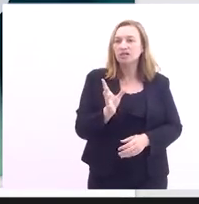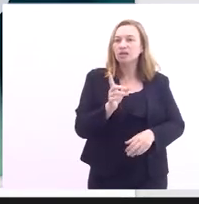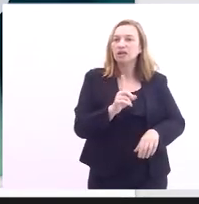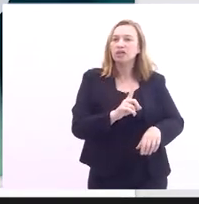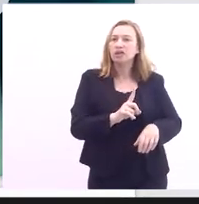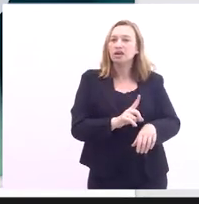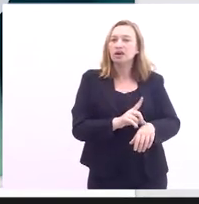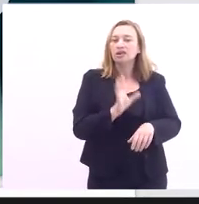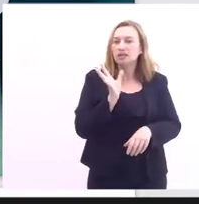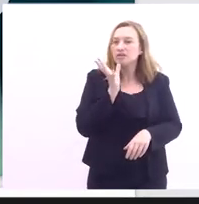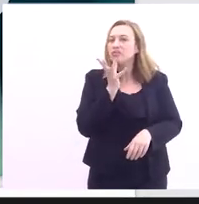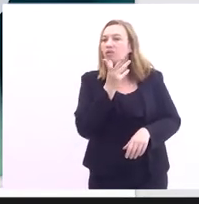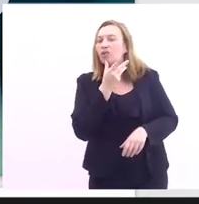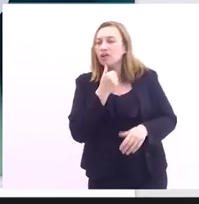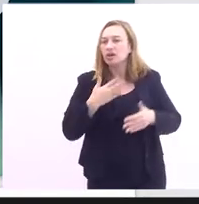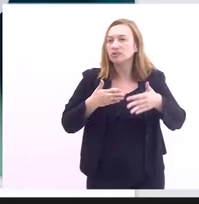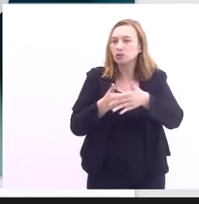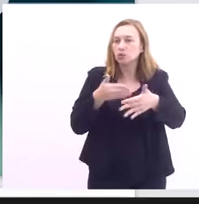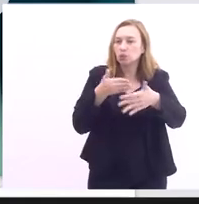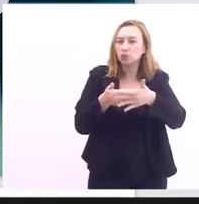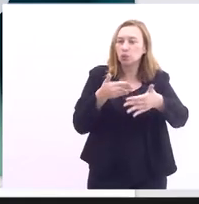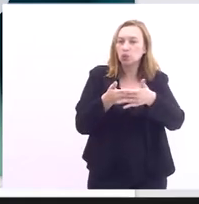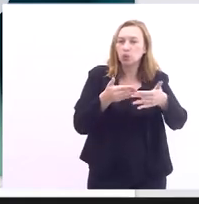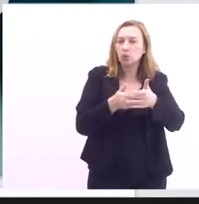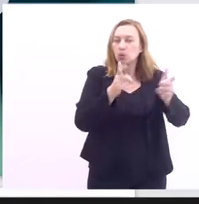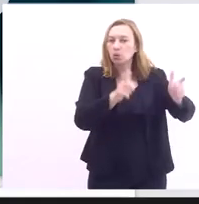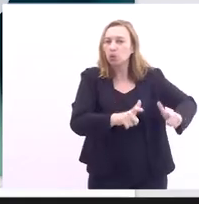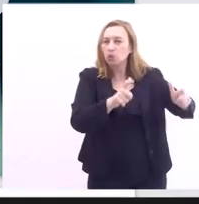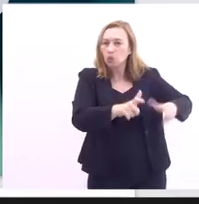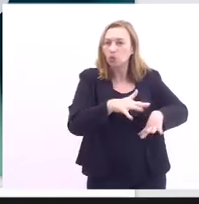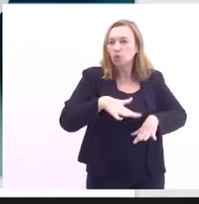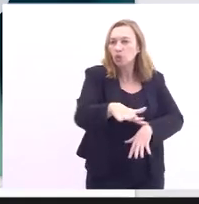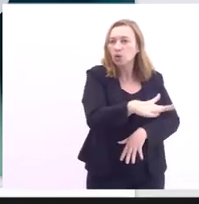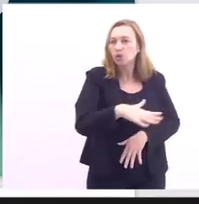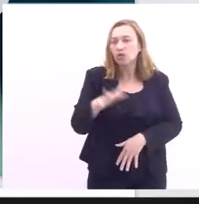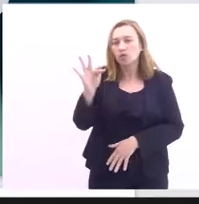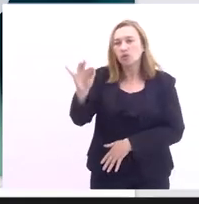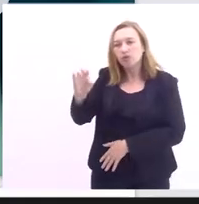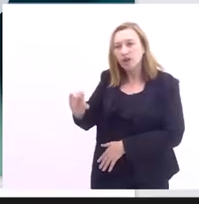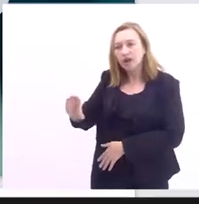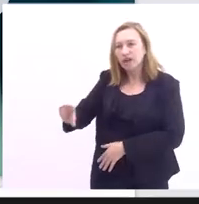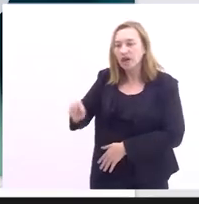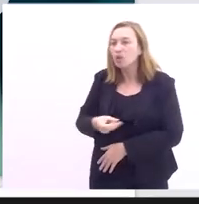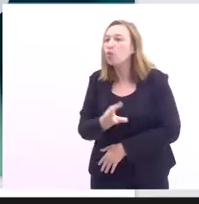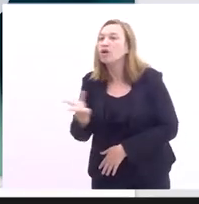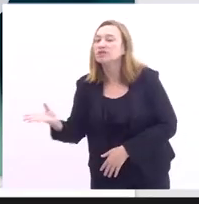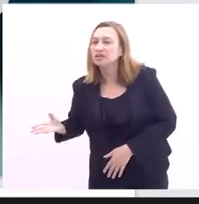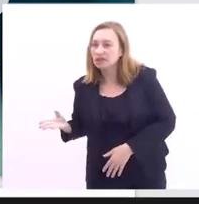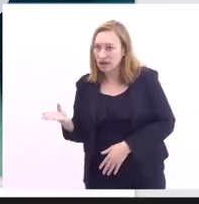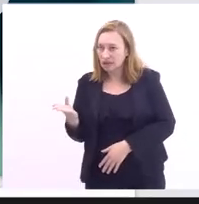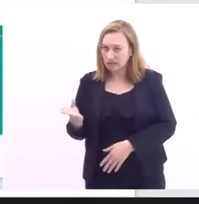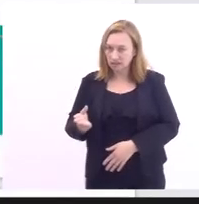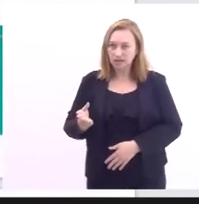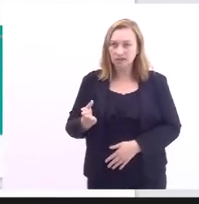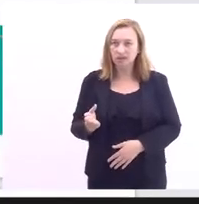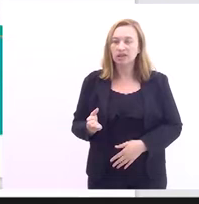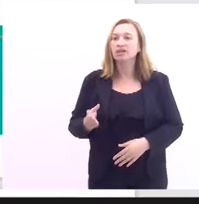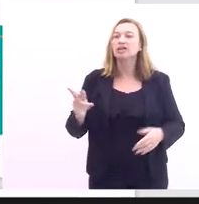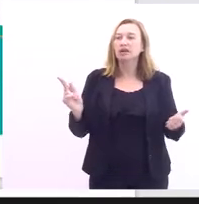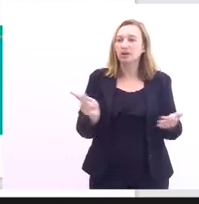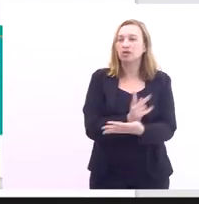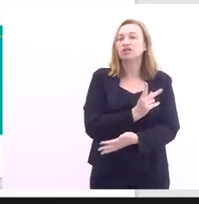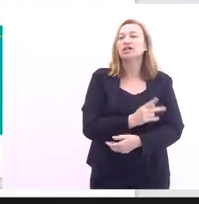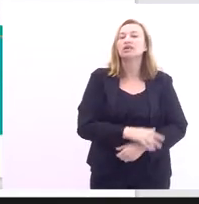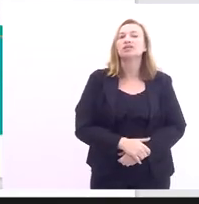interrupções naquela área de concessão, e o FEC, que é a quantidade, né, a frequência que essas interrupções